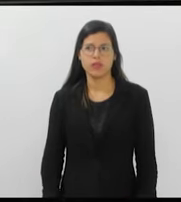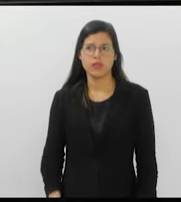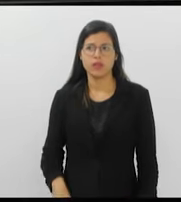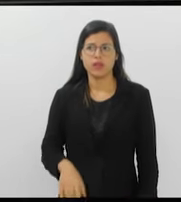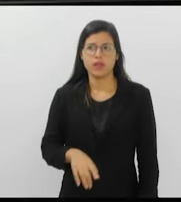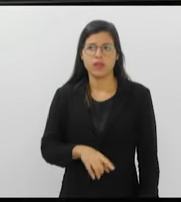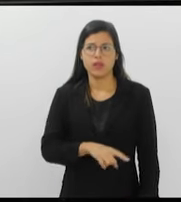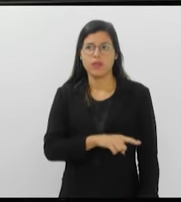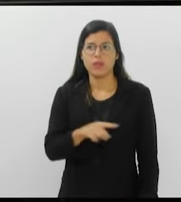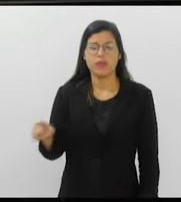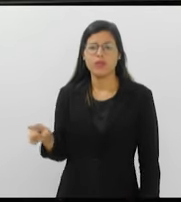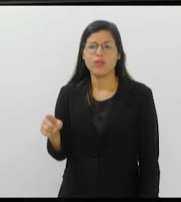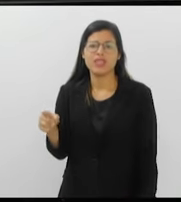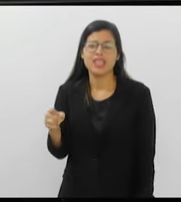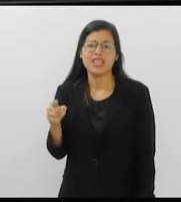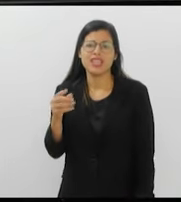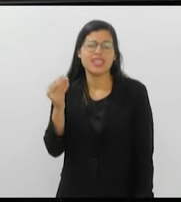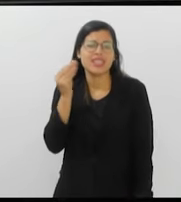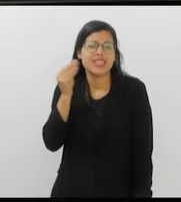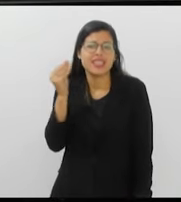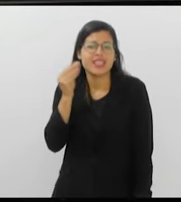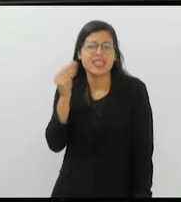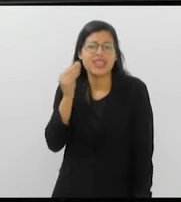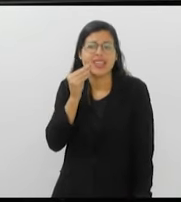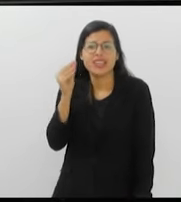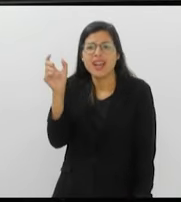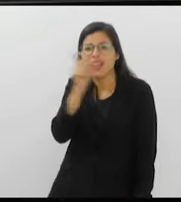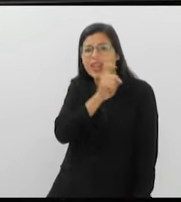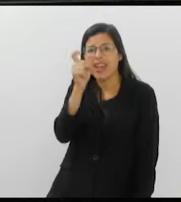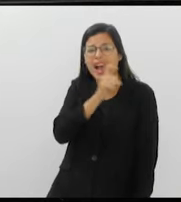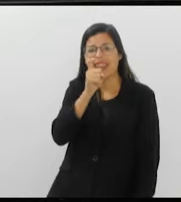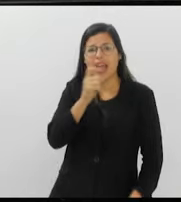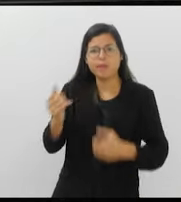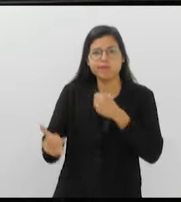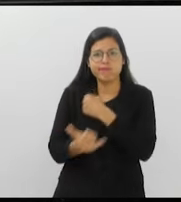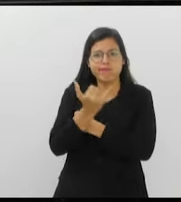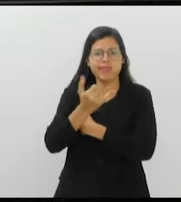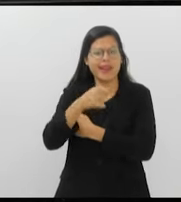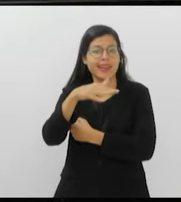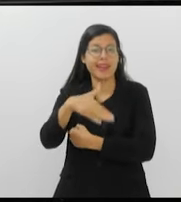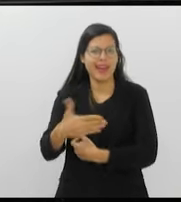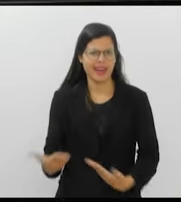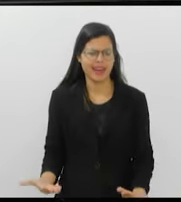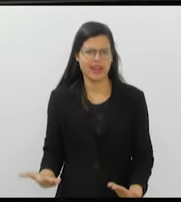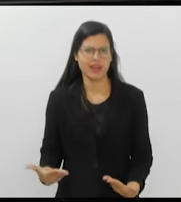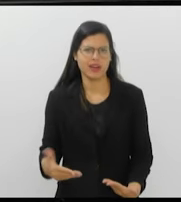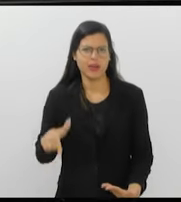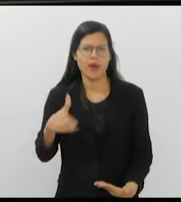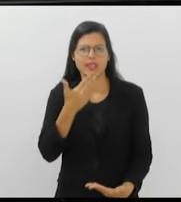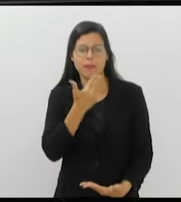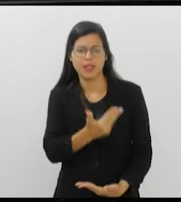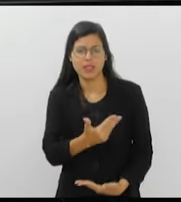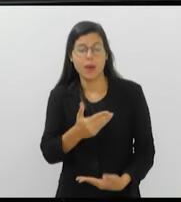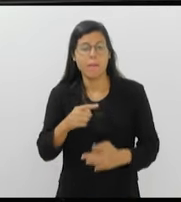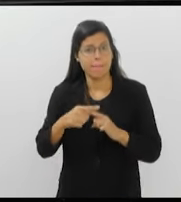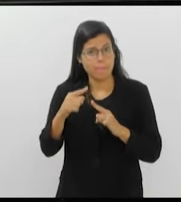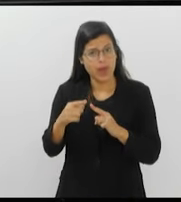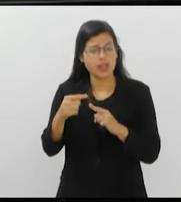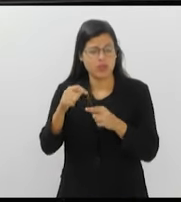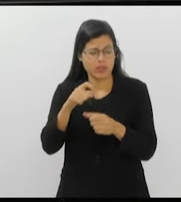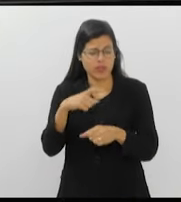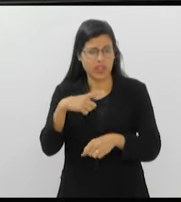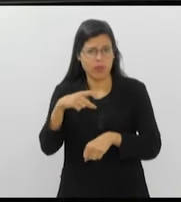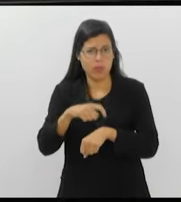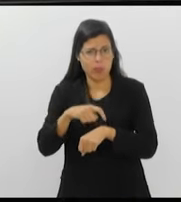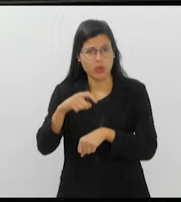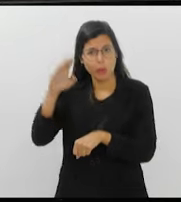vocês desejam enganar com essa petição? Mas eu vou chegar ao momento principal. Eu vou dizer